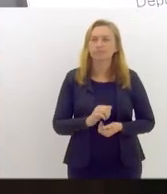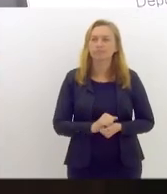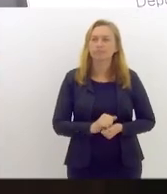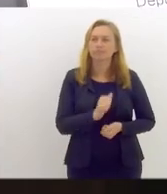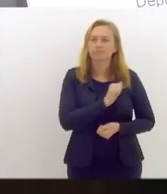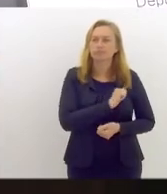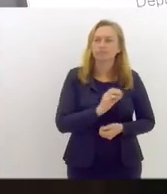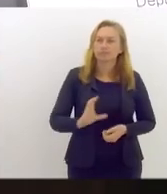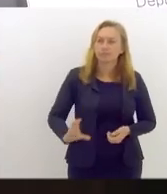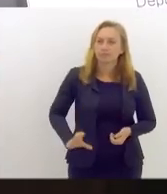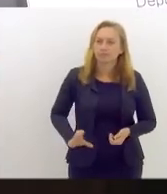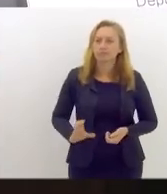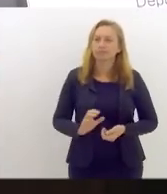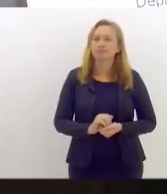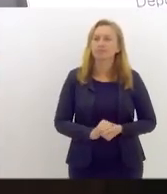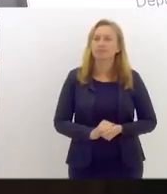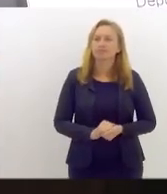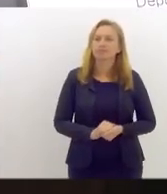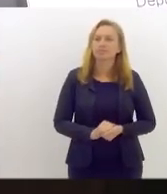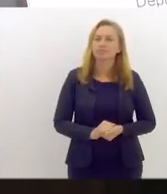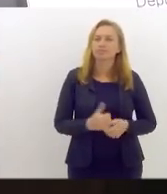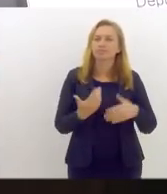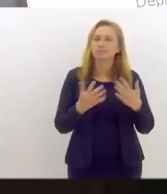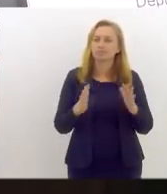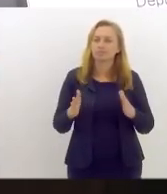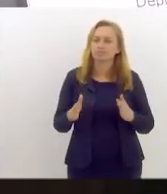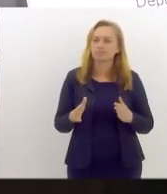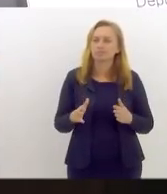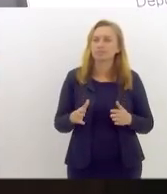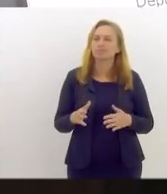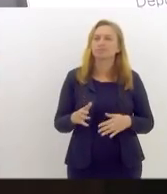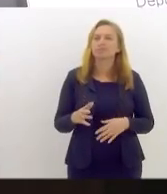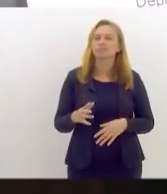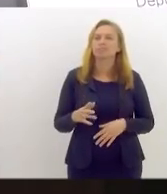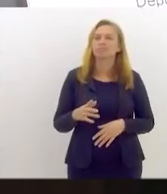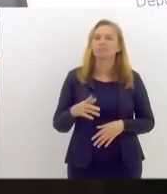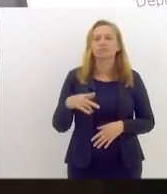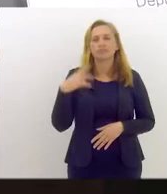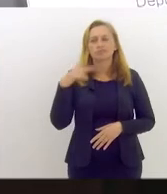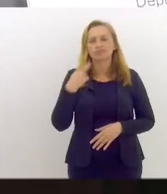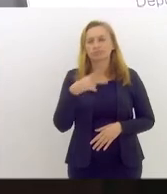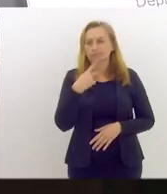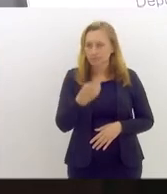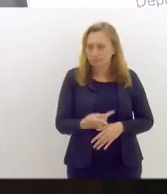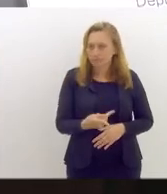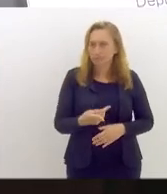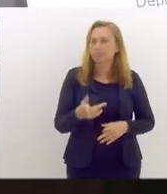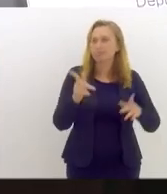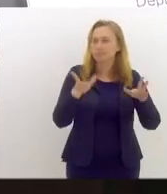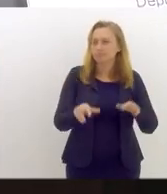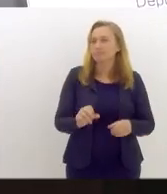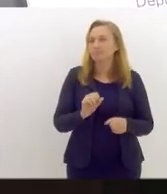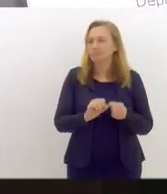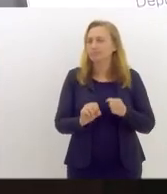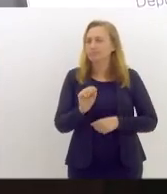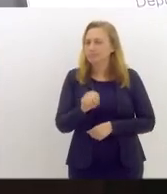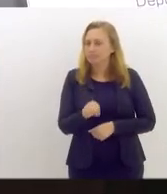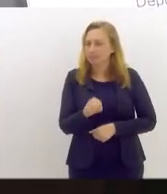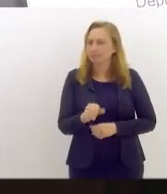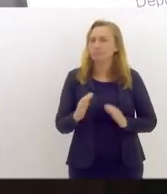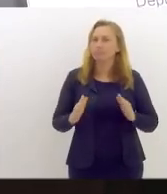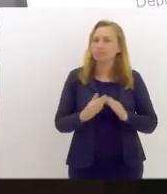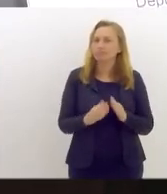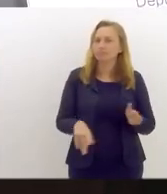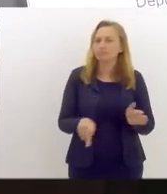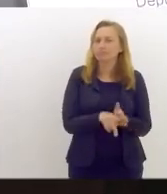celiano um brilhante parlamentar Como já foi dito aqui faz a diferença Sem dúvida nenhuma na casa